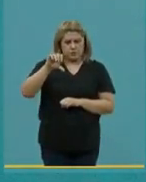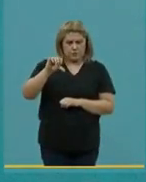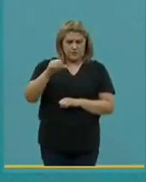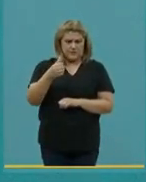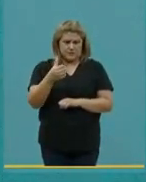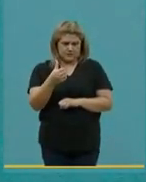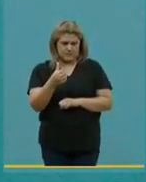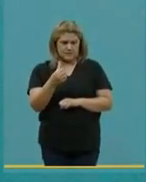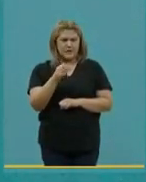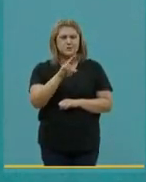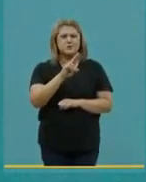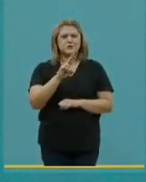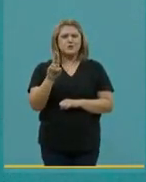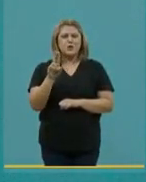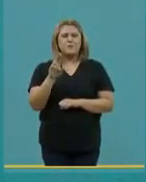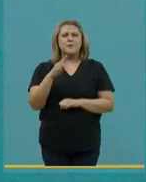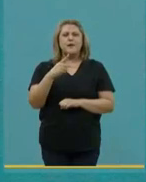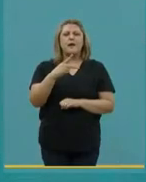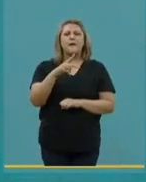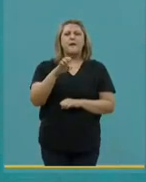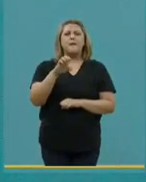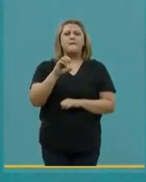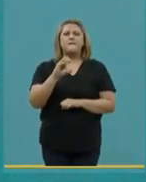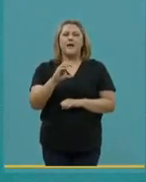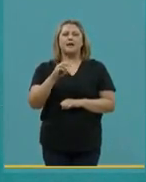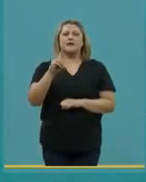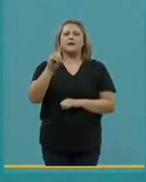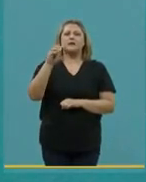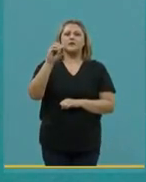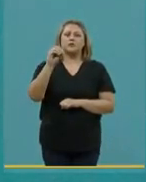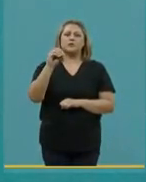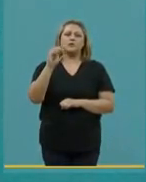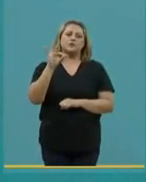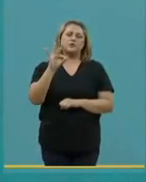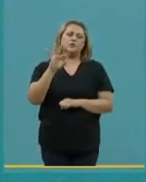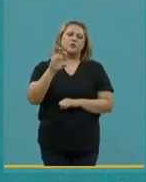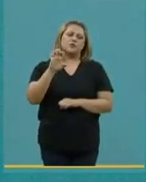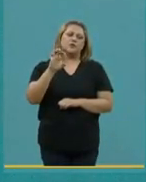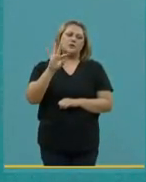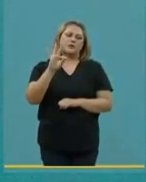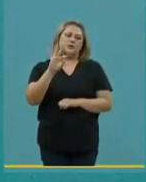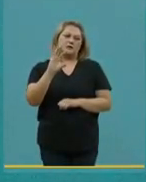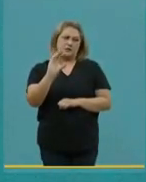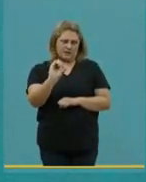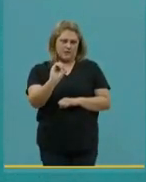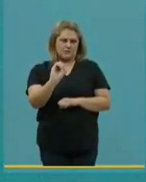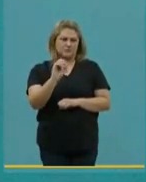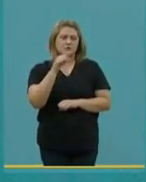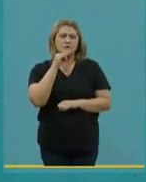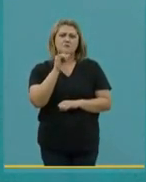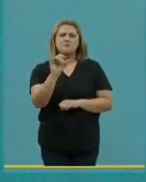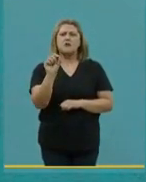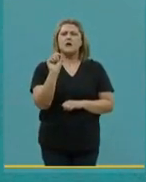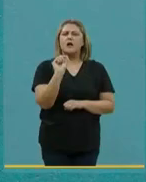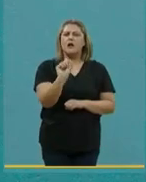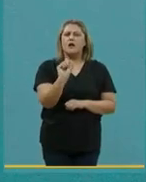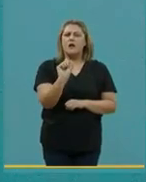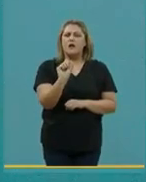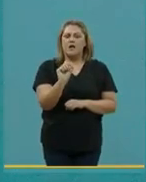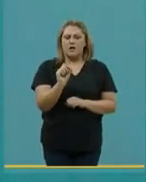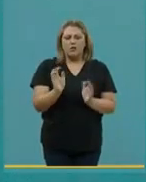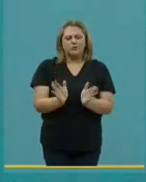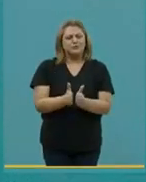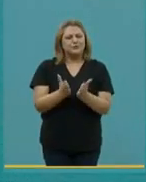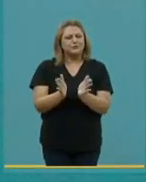elege para pagar a conta do descontrole dos gastos os trabalhadores e os pobres